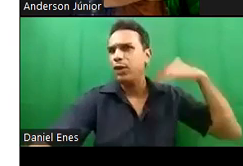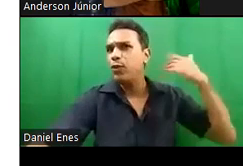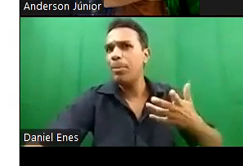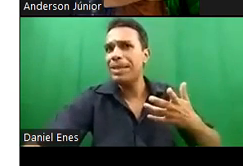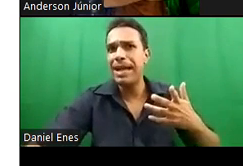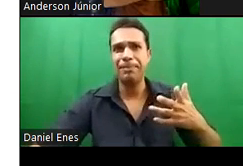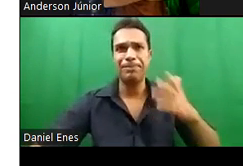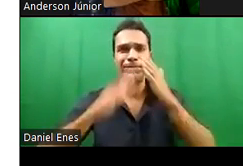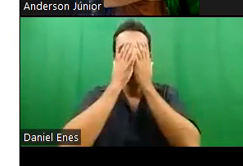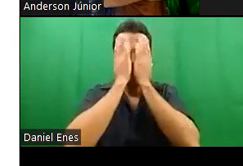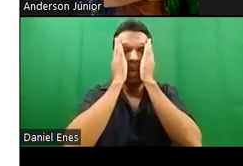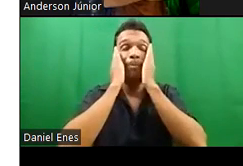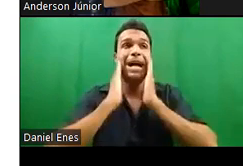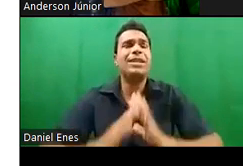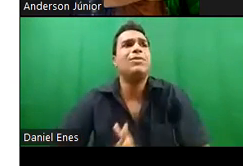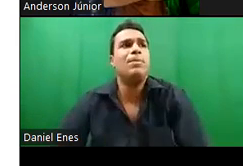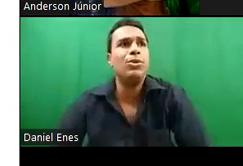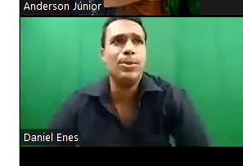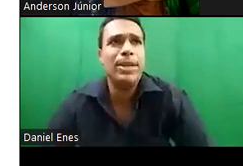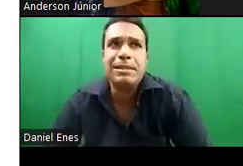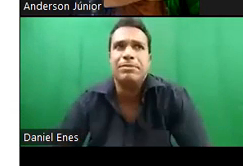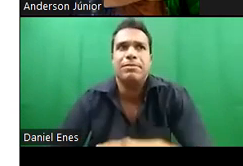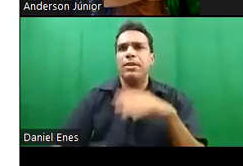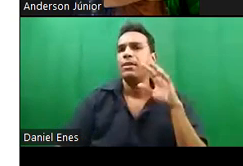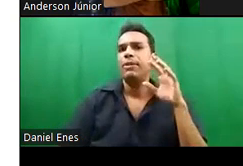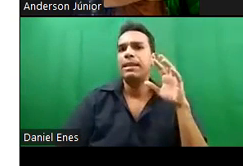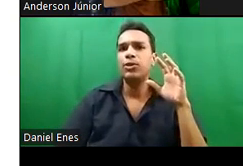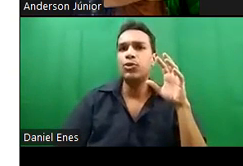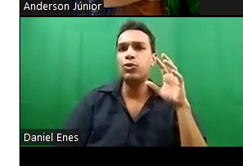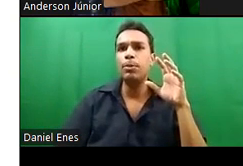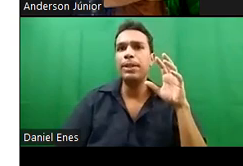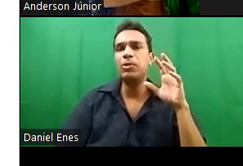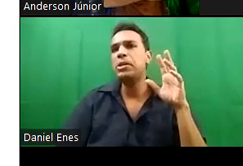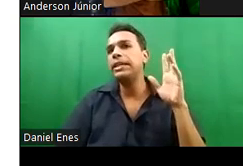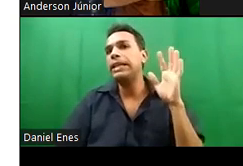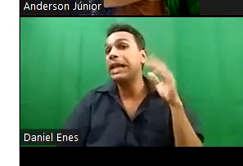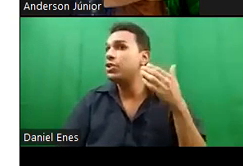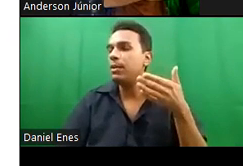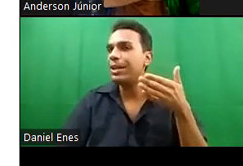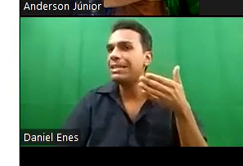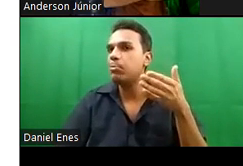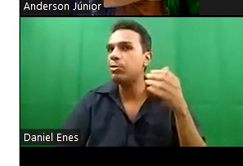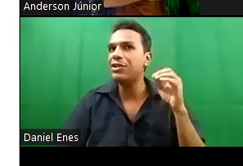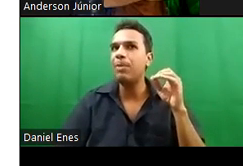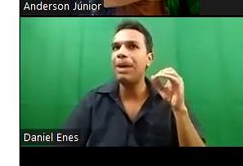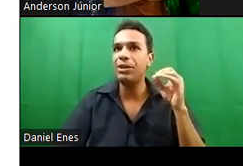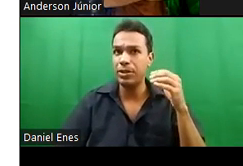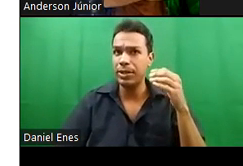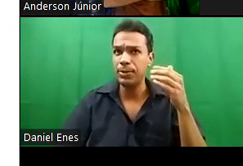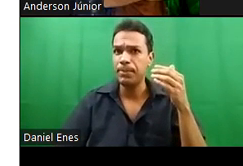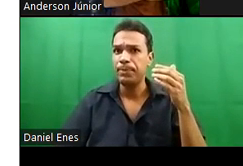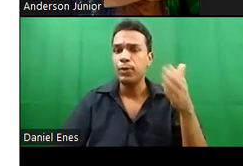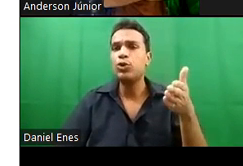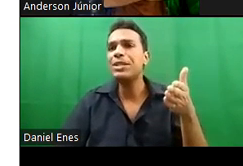vou começar na parte da língua portuguesa, falando sobre o que a gente vê, por exemplo, nas